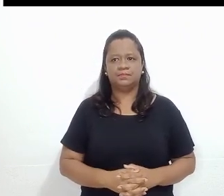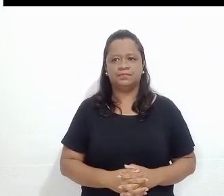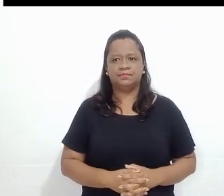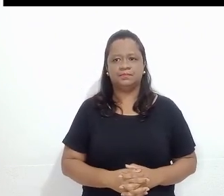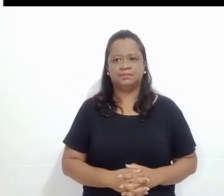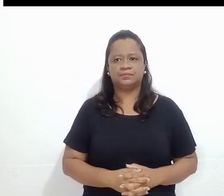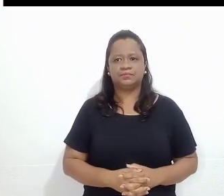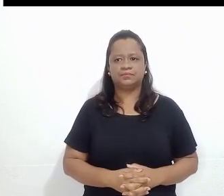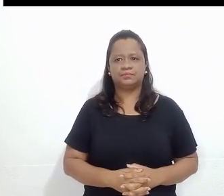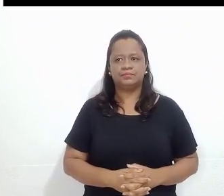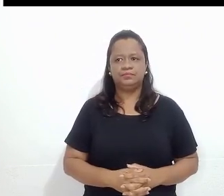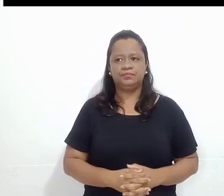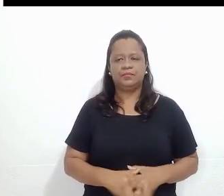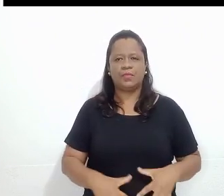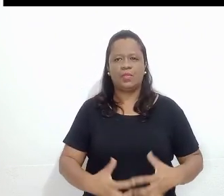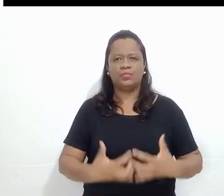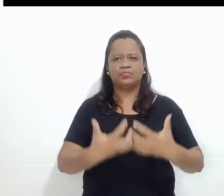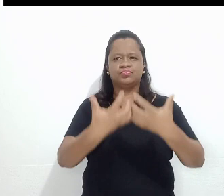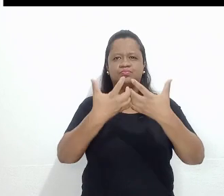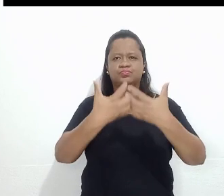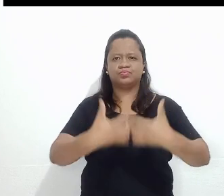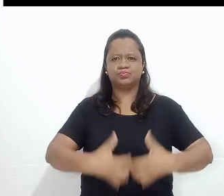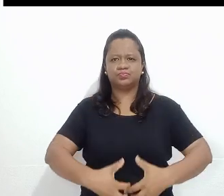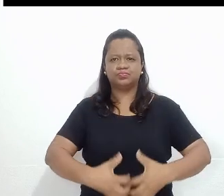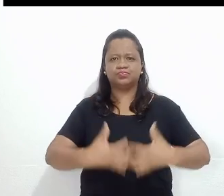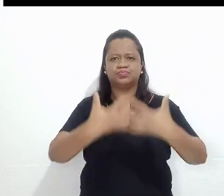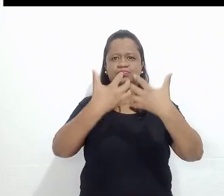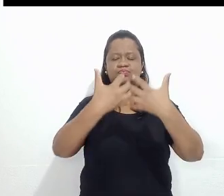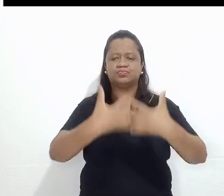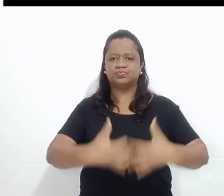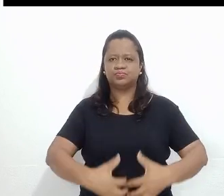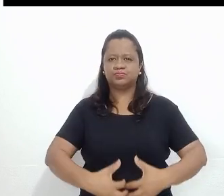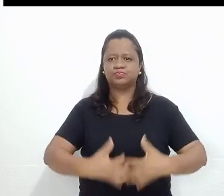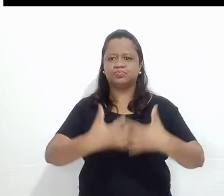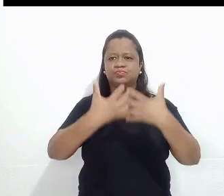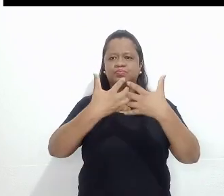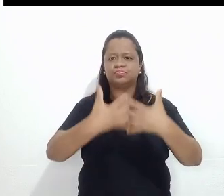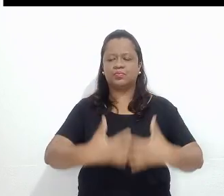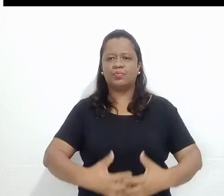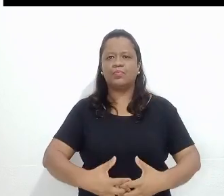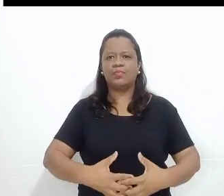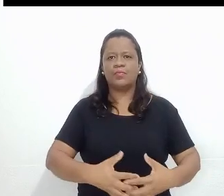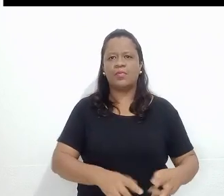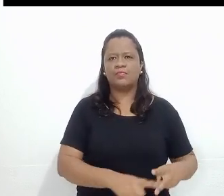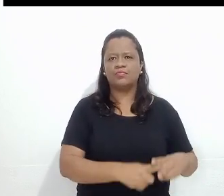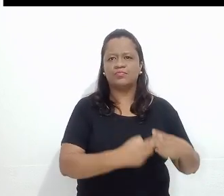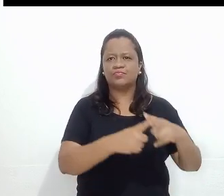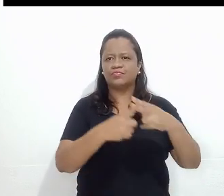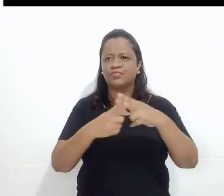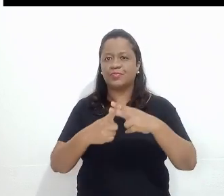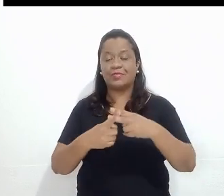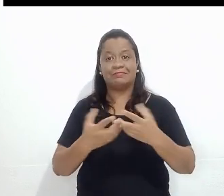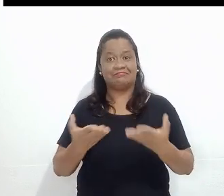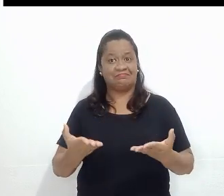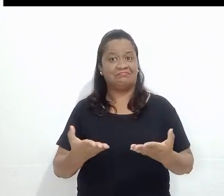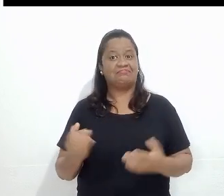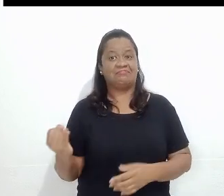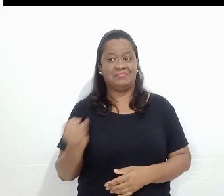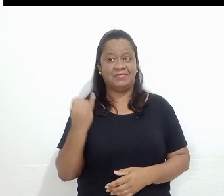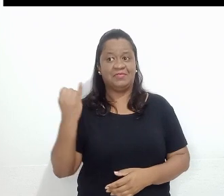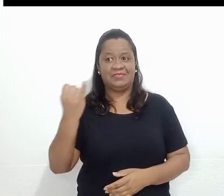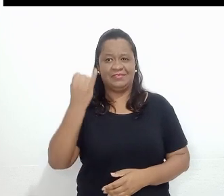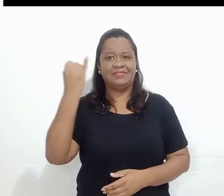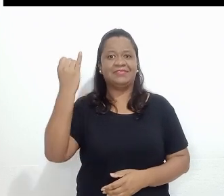Maquinista. Maquinista é um negócio muito interessante, né? São os MacGyvers, né, para o nosso set de